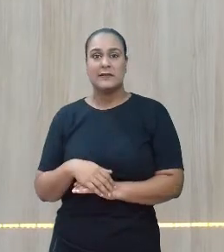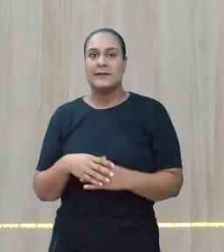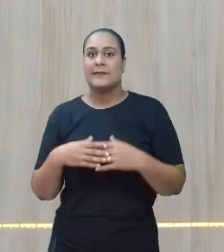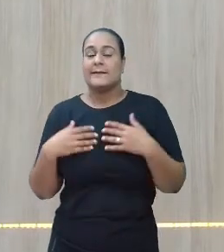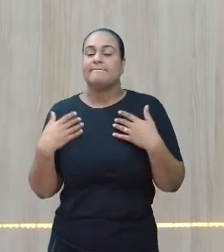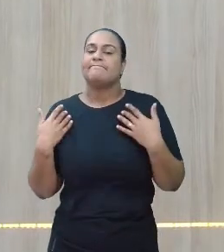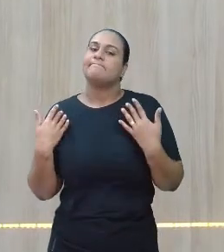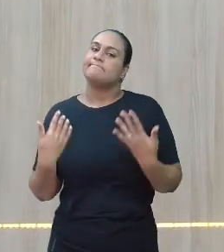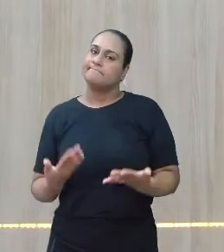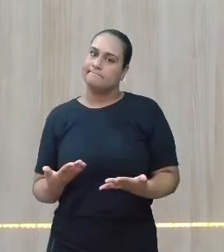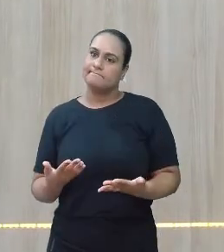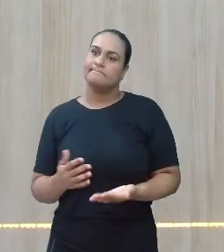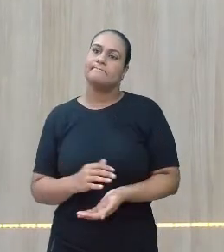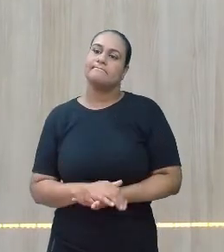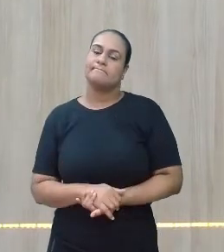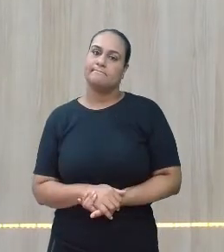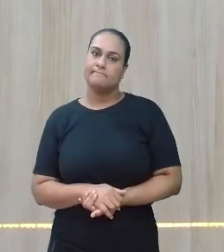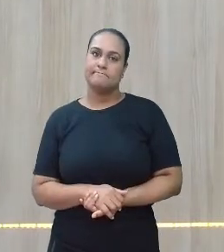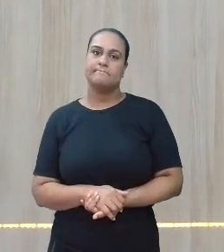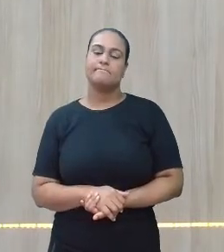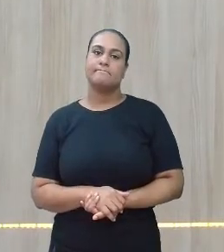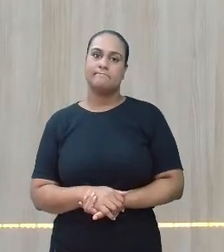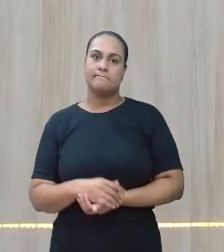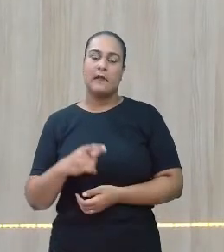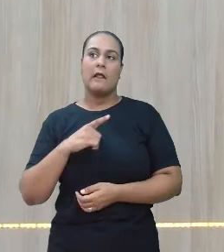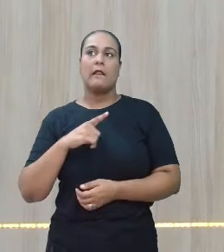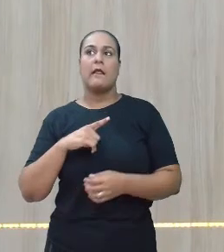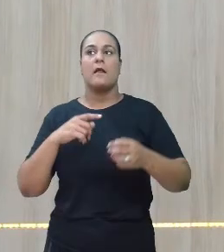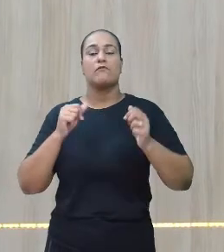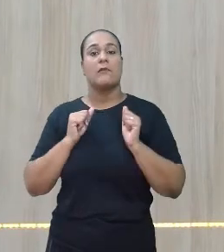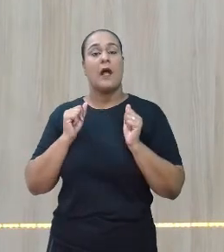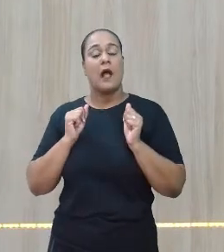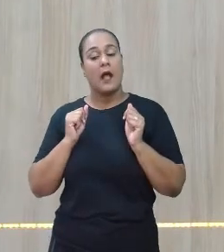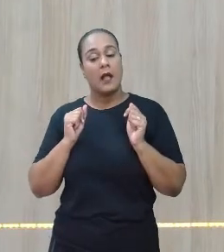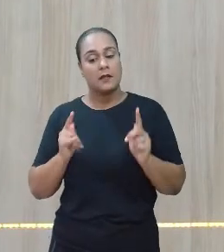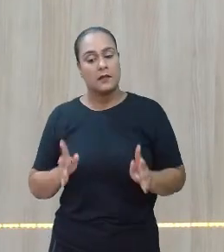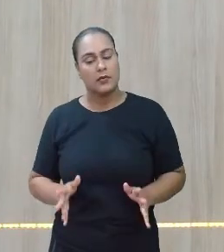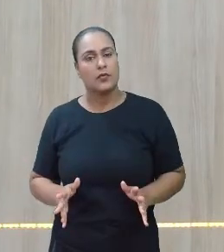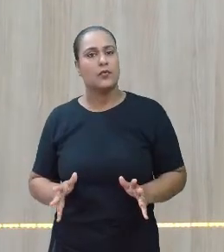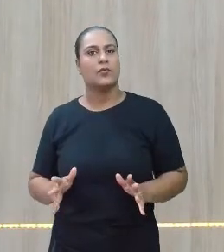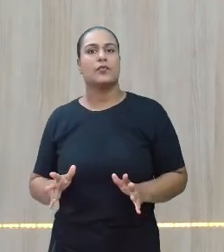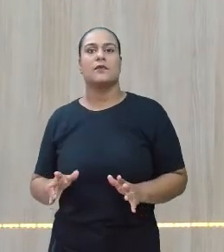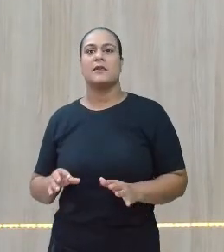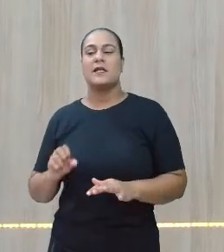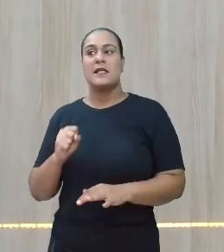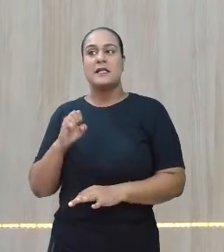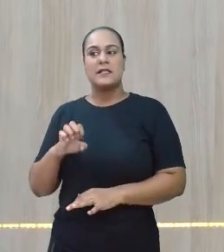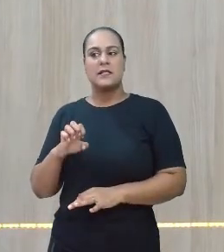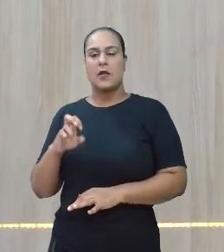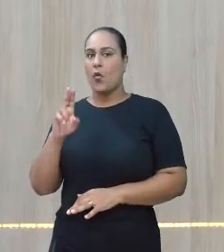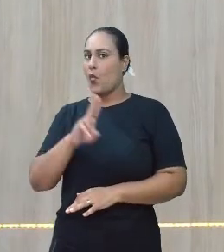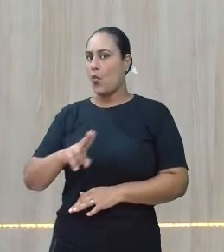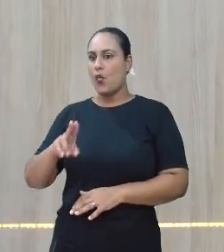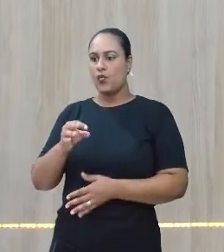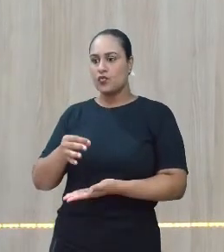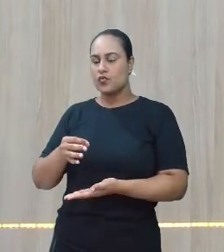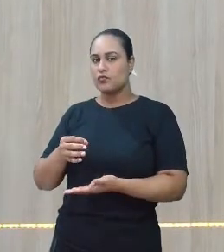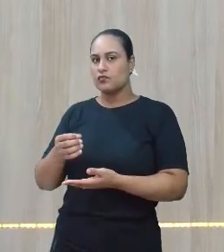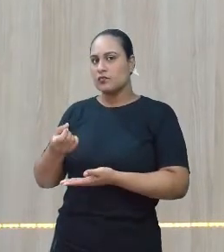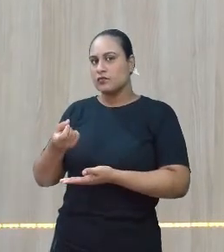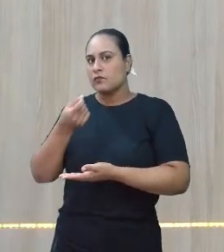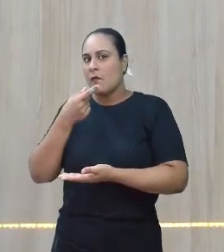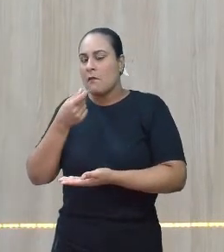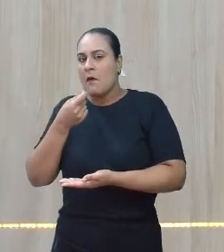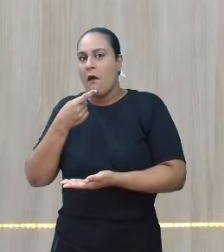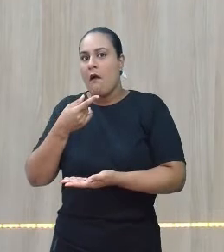aí a questão de acometer ações, né, que você, sem essa droga, não teria condições de fazer. Então, são